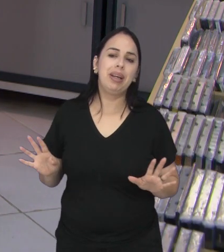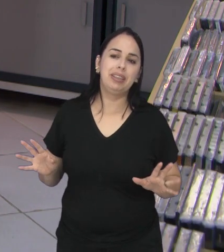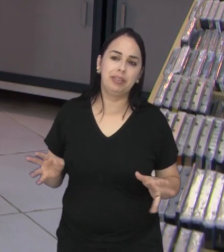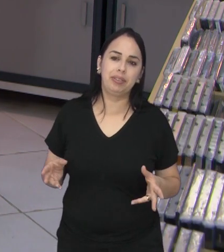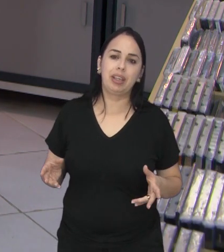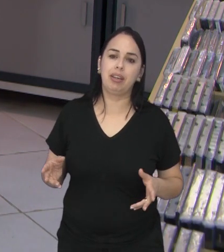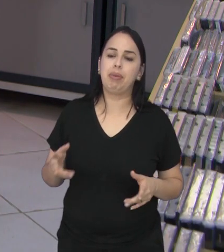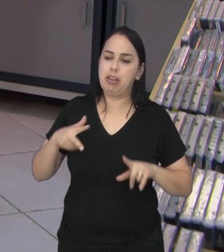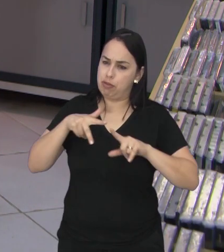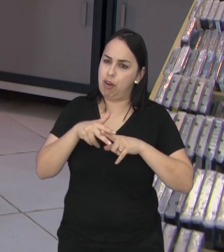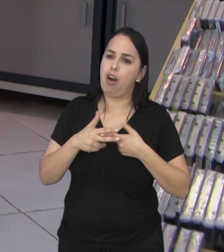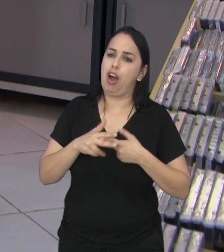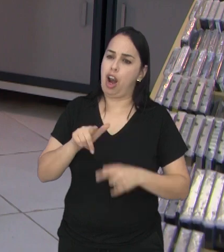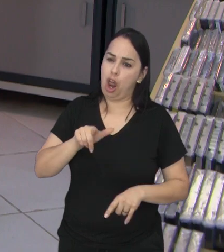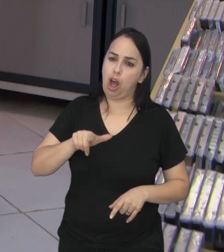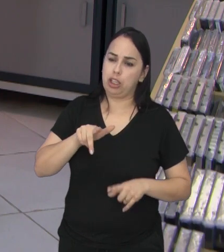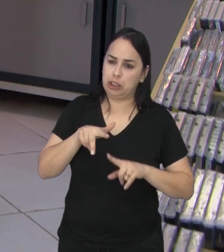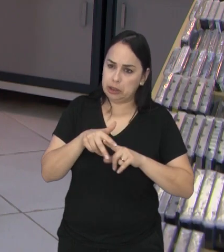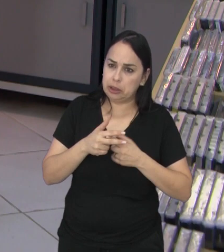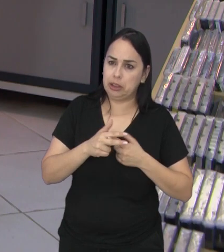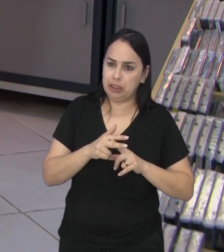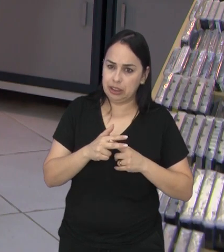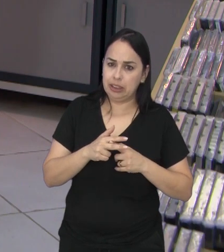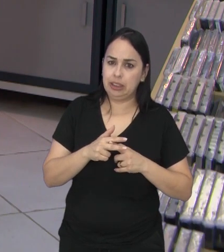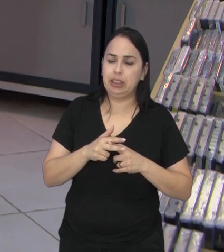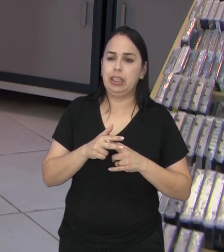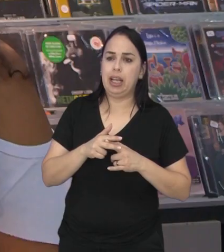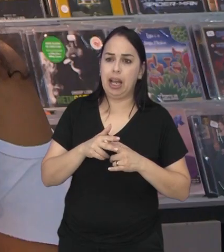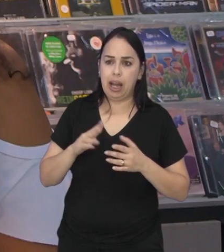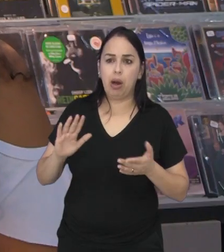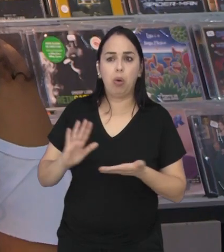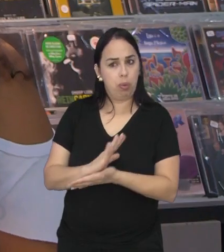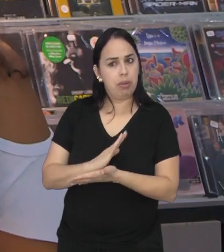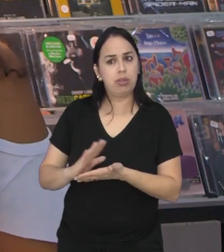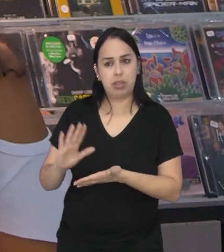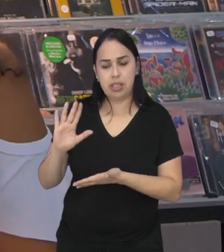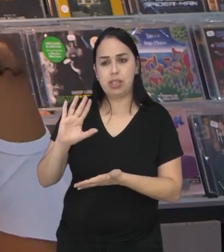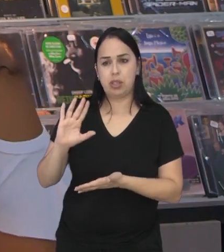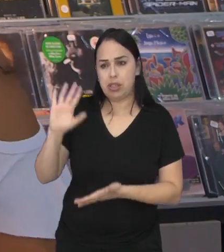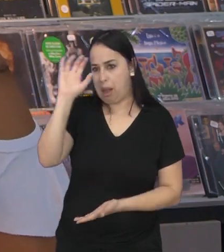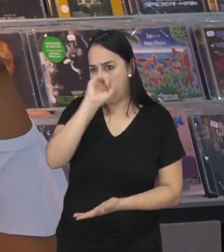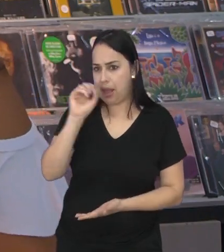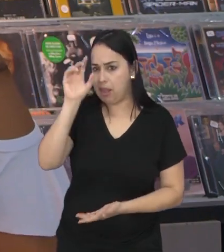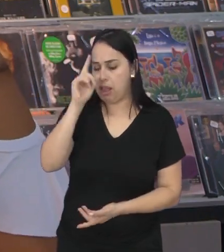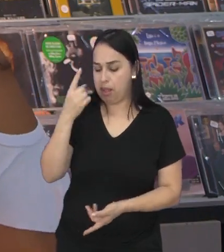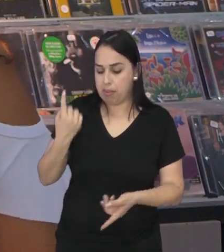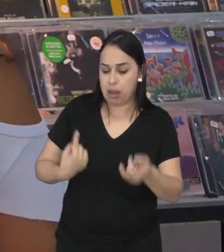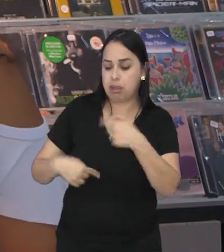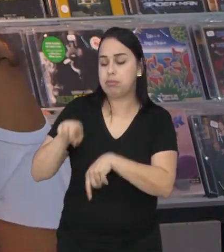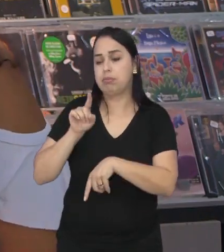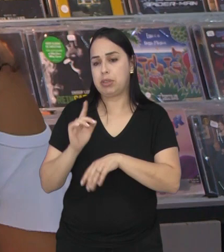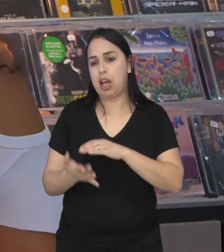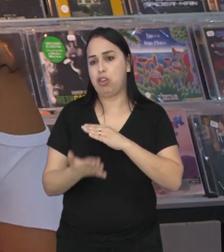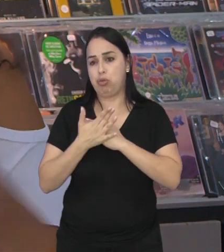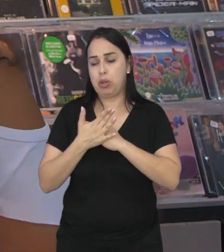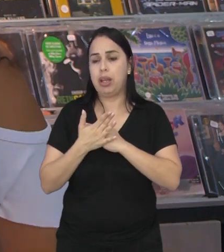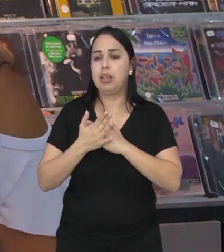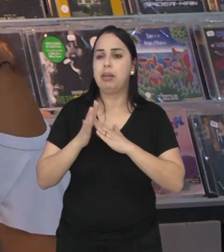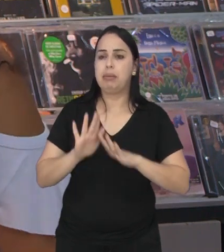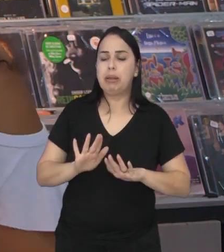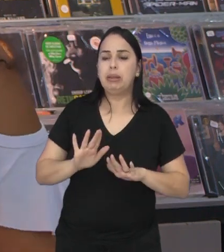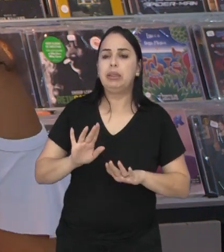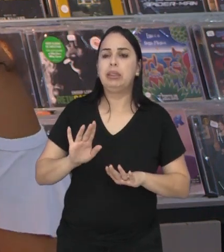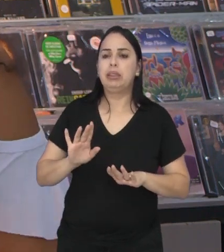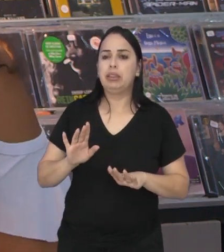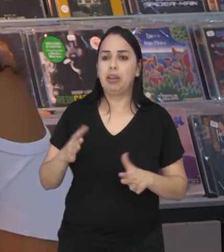assim, forja, claro que forja, né? Algumas coisas são necessárias para o nosso aprendizado, para o nosso crescimento, para a nossa evolução. E eu acredito que só o fato